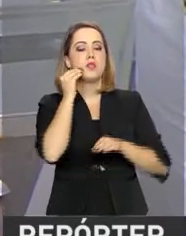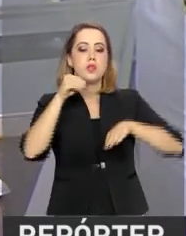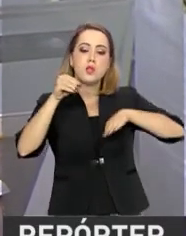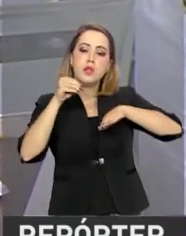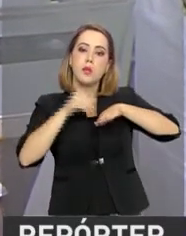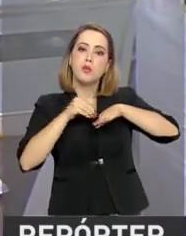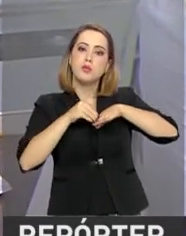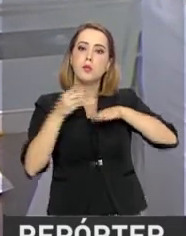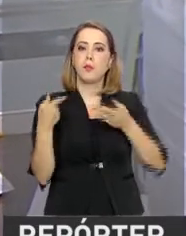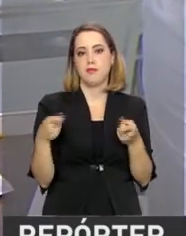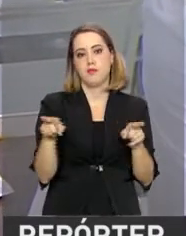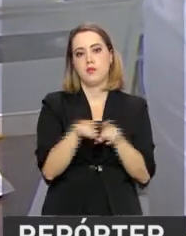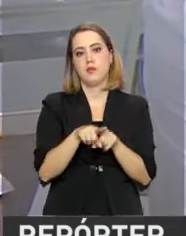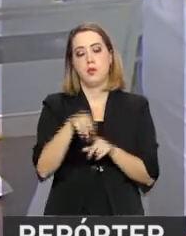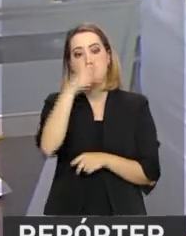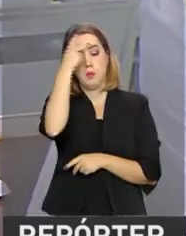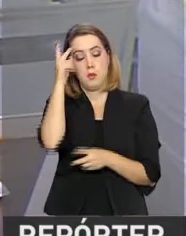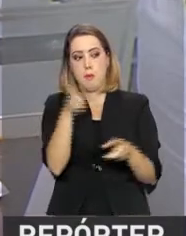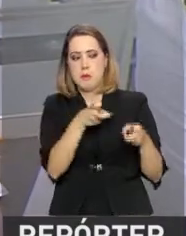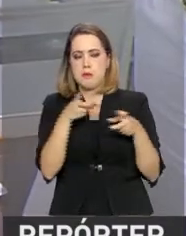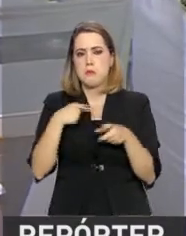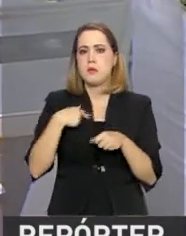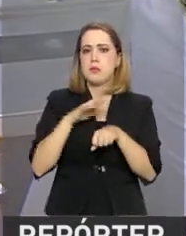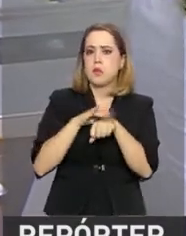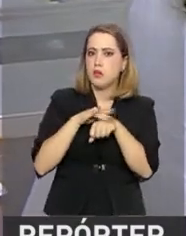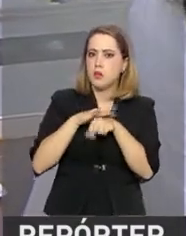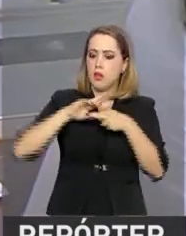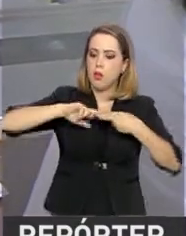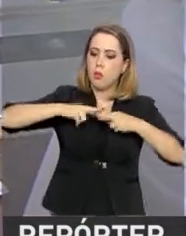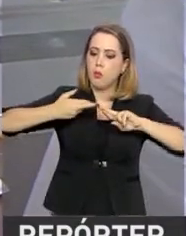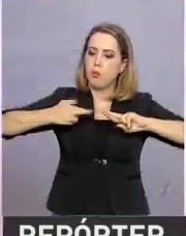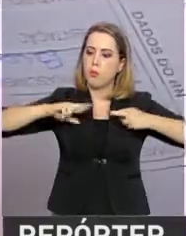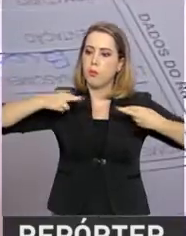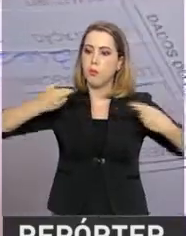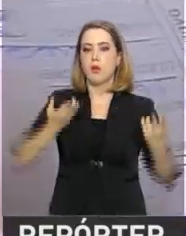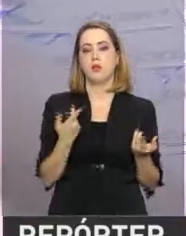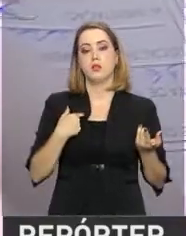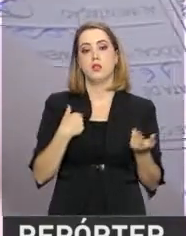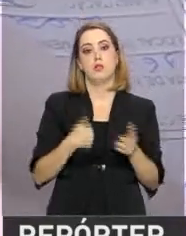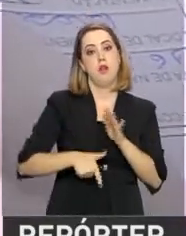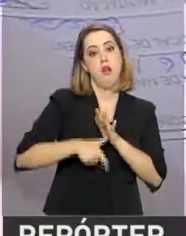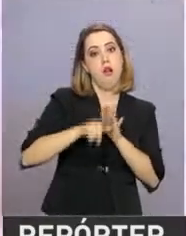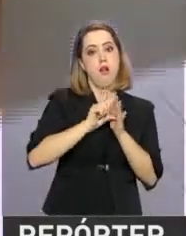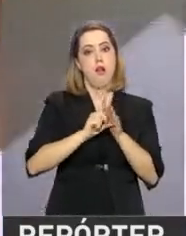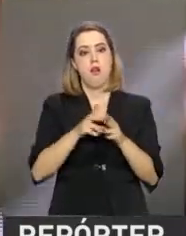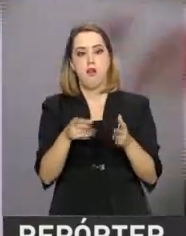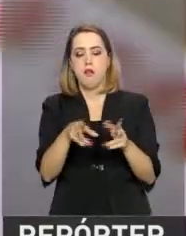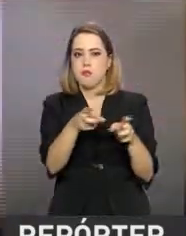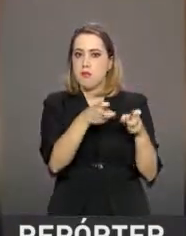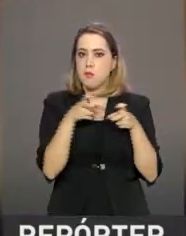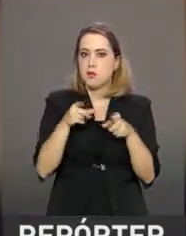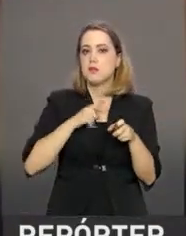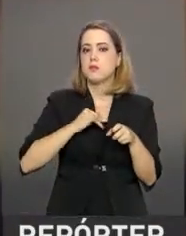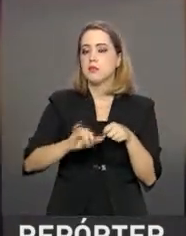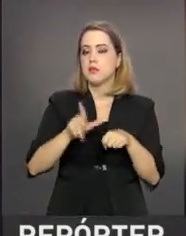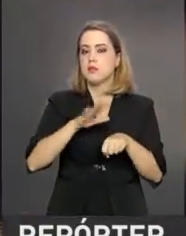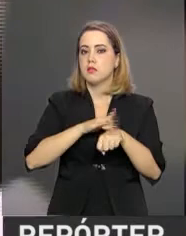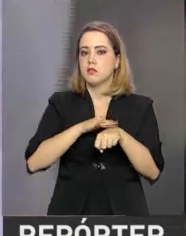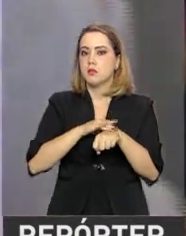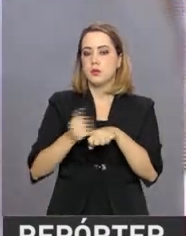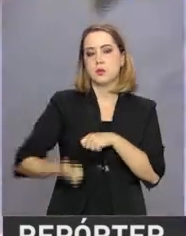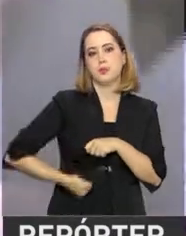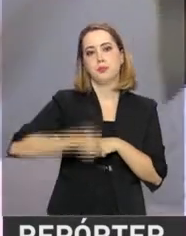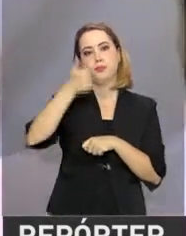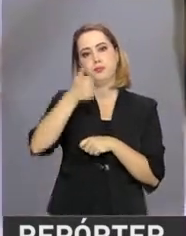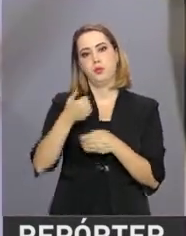doenças genéticas ou congênitas que não são identificadas no nascimento quanto mais cedo as doenças foram tratadas maior a possibilidade de